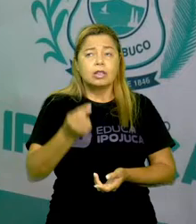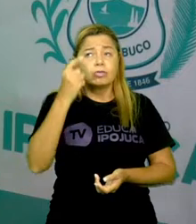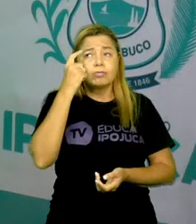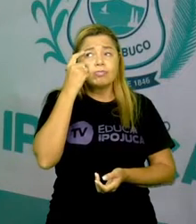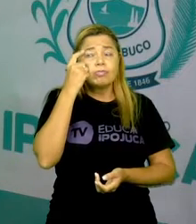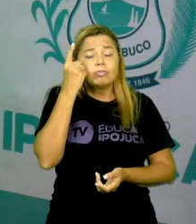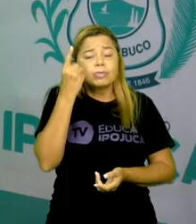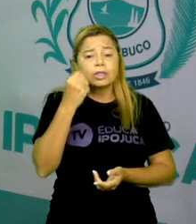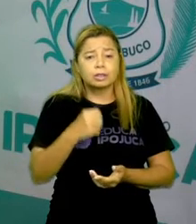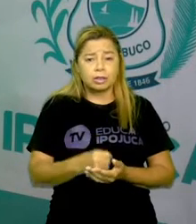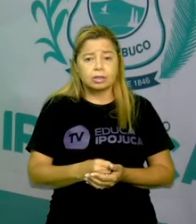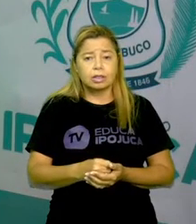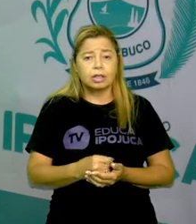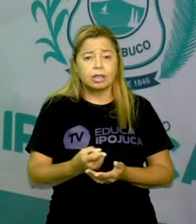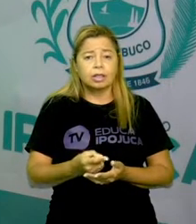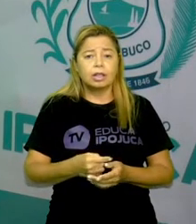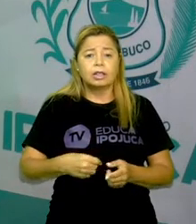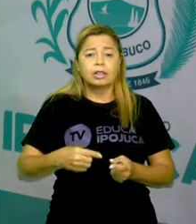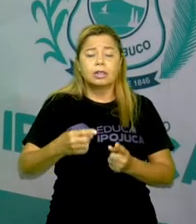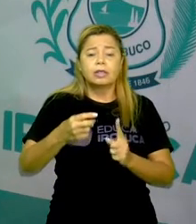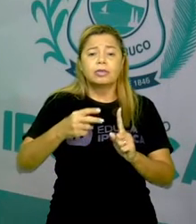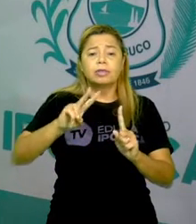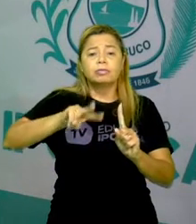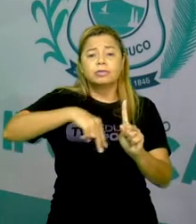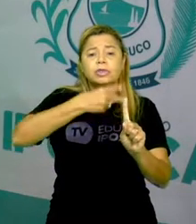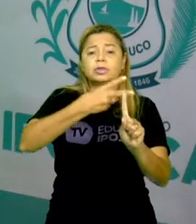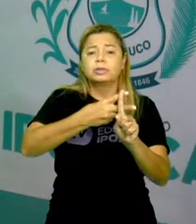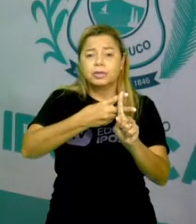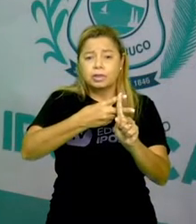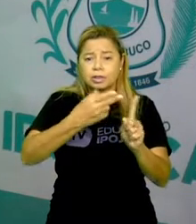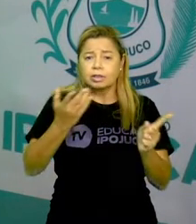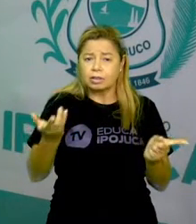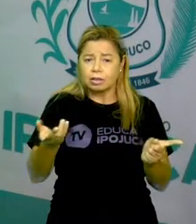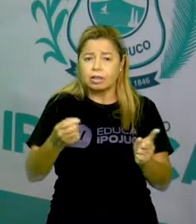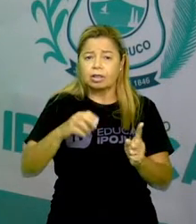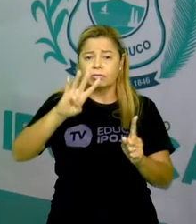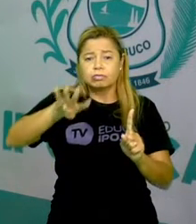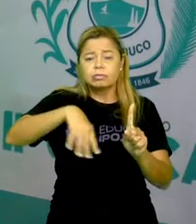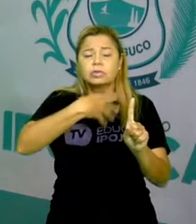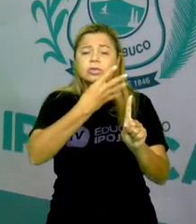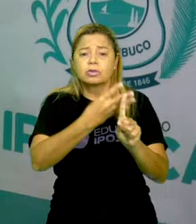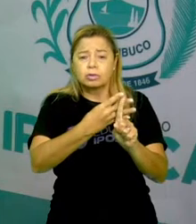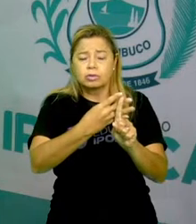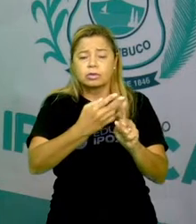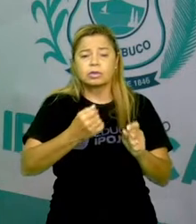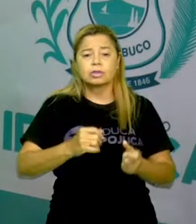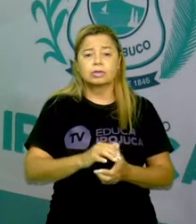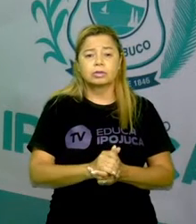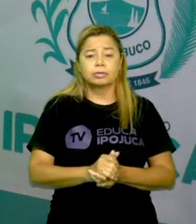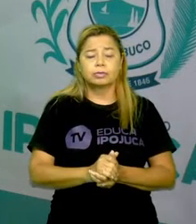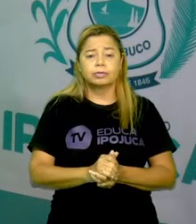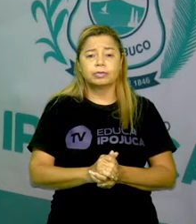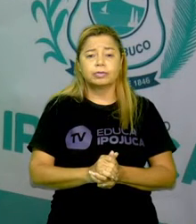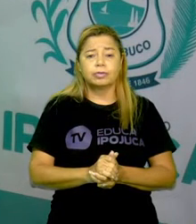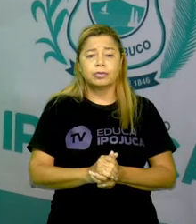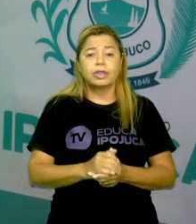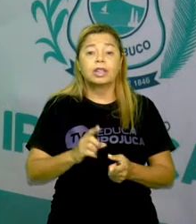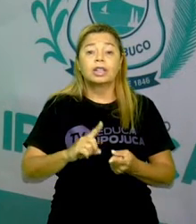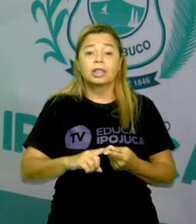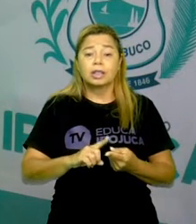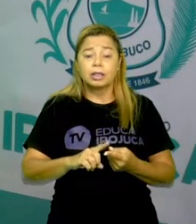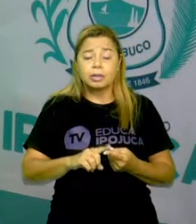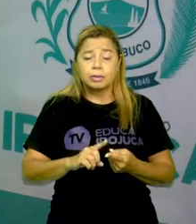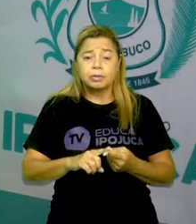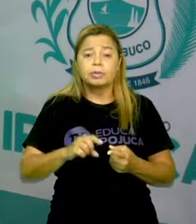na relação do dobro do dobro. Multiplicar por 4 é o dobro do dobro. E o mesmo vai acontecer com o